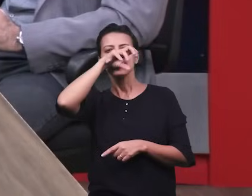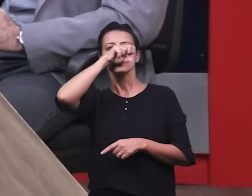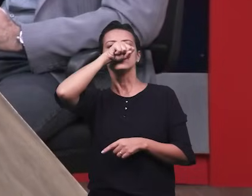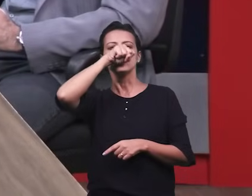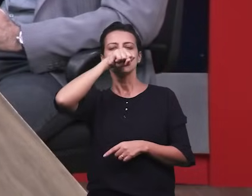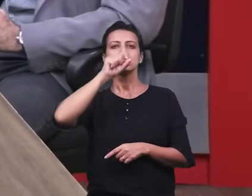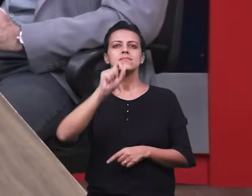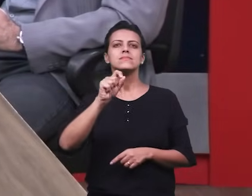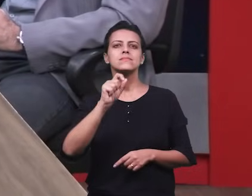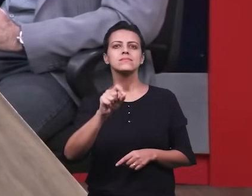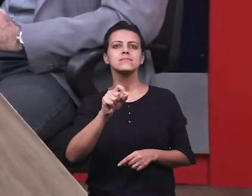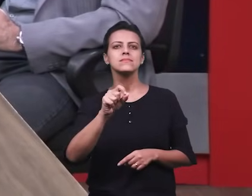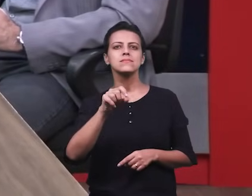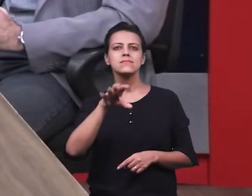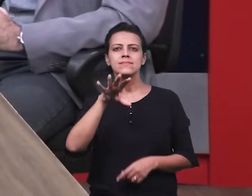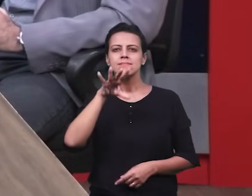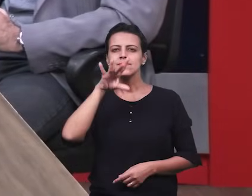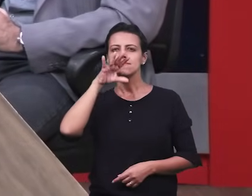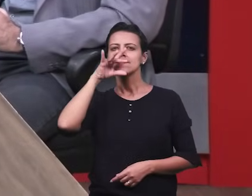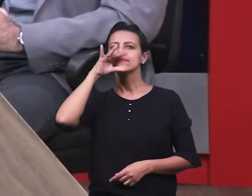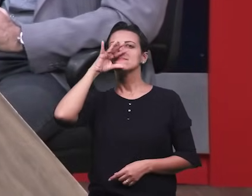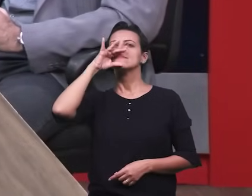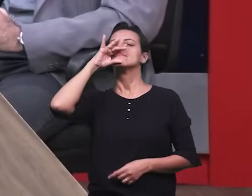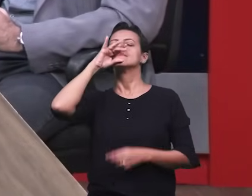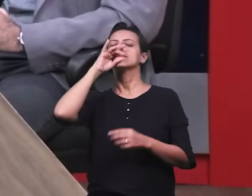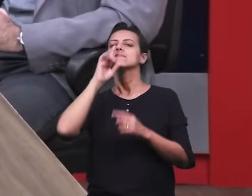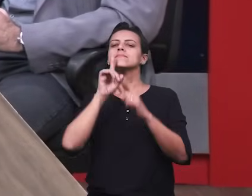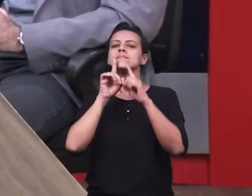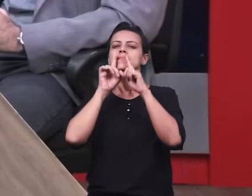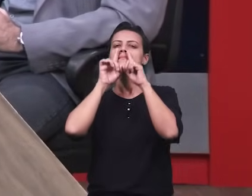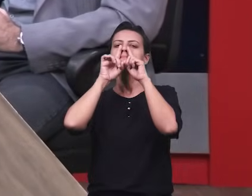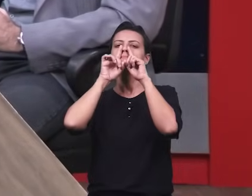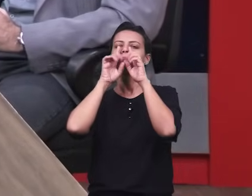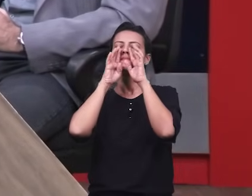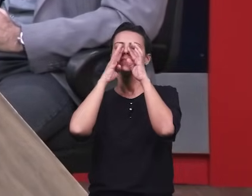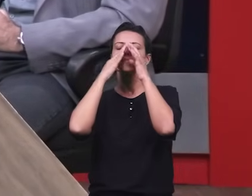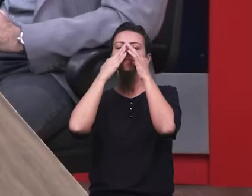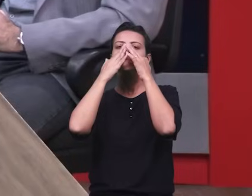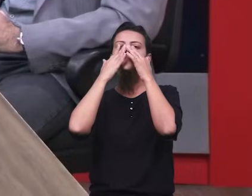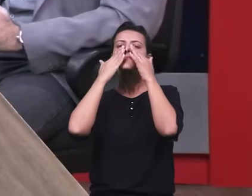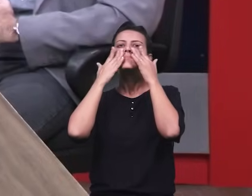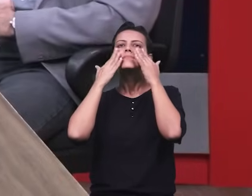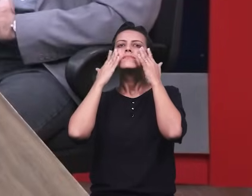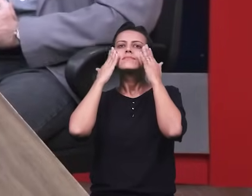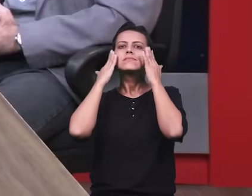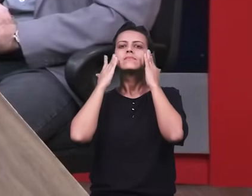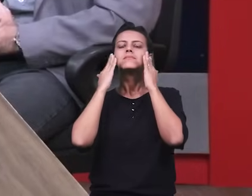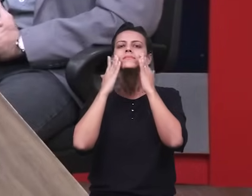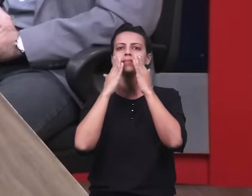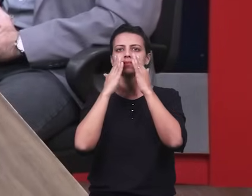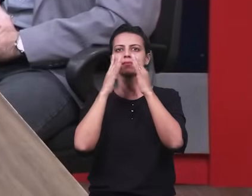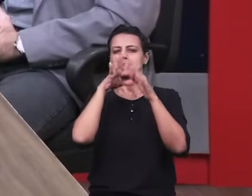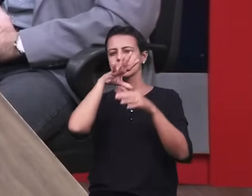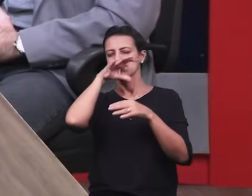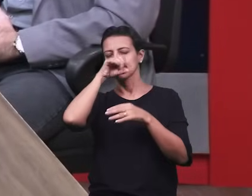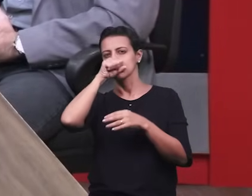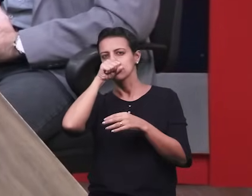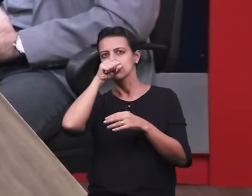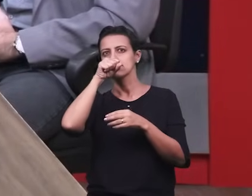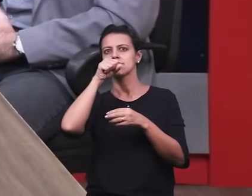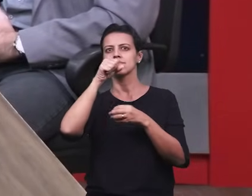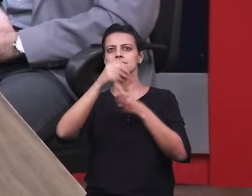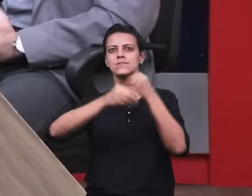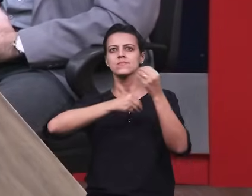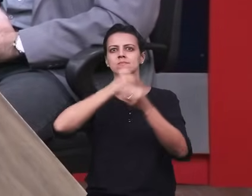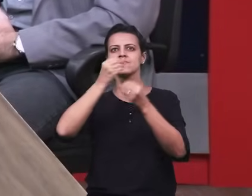as células vão captar aqueles corpúsculos que entram, que dão o cheiro,